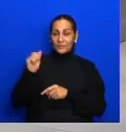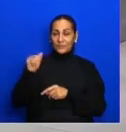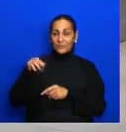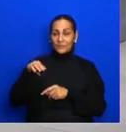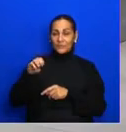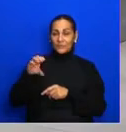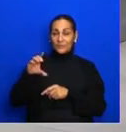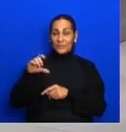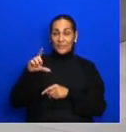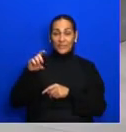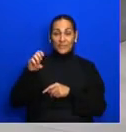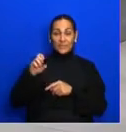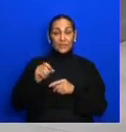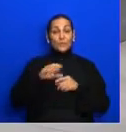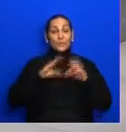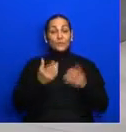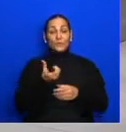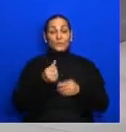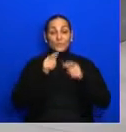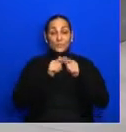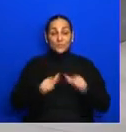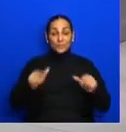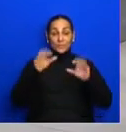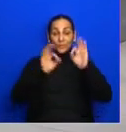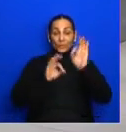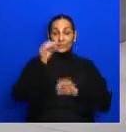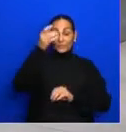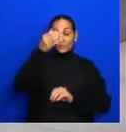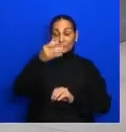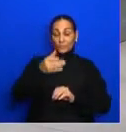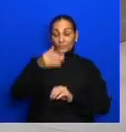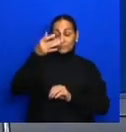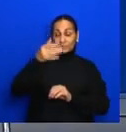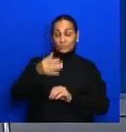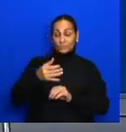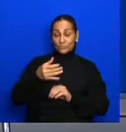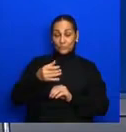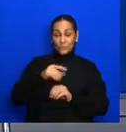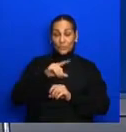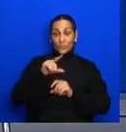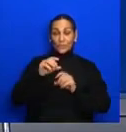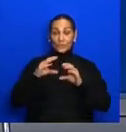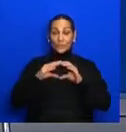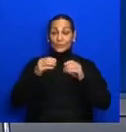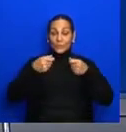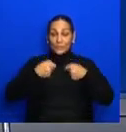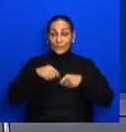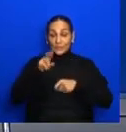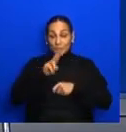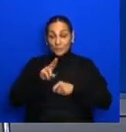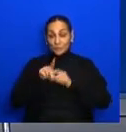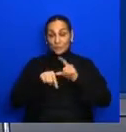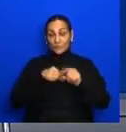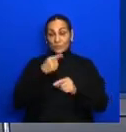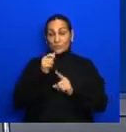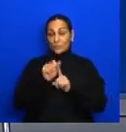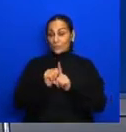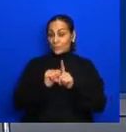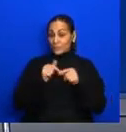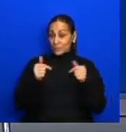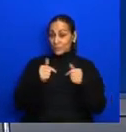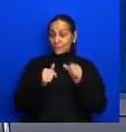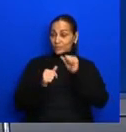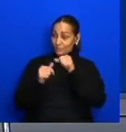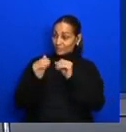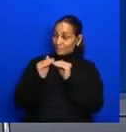número 6 encontra-se vazio e o suporte em cima do mesmo globo devidamente abastecido com as bolas necessárias ao sorteio do mês da